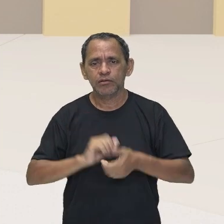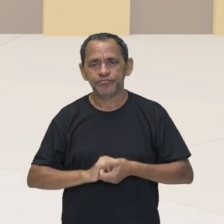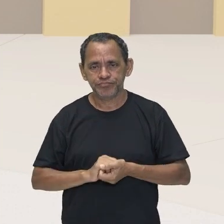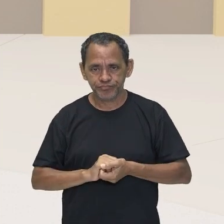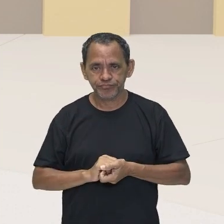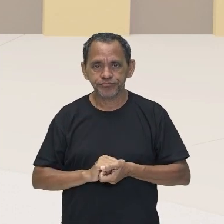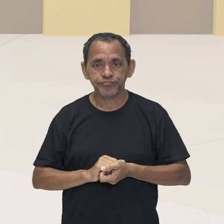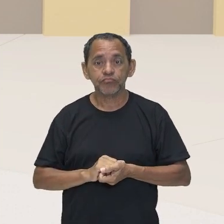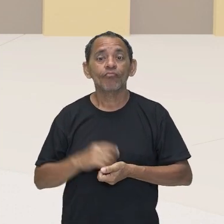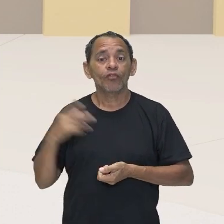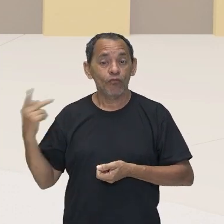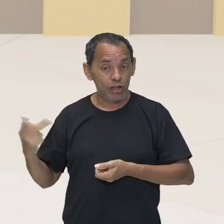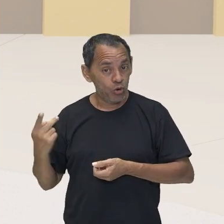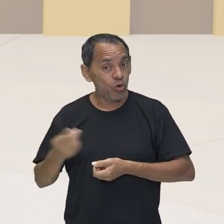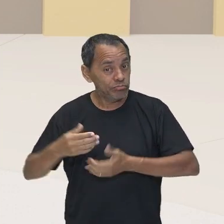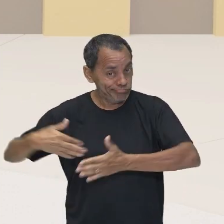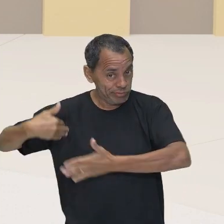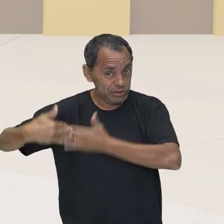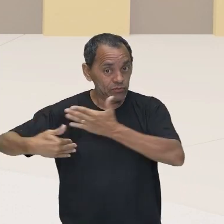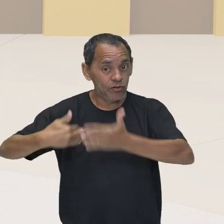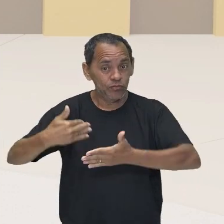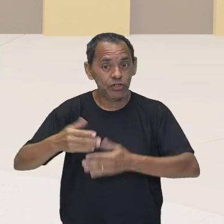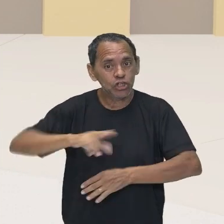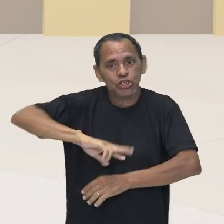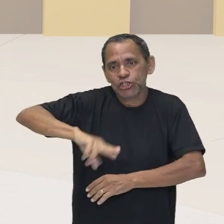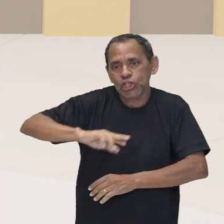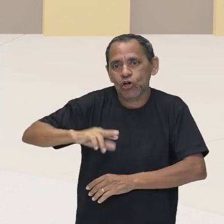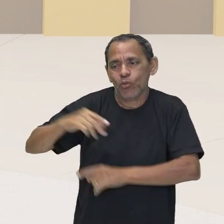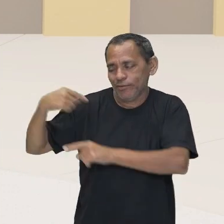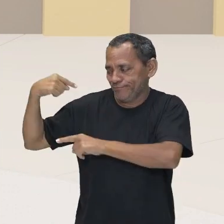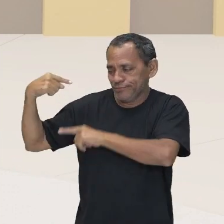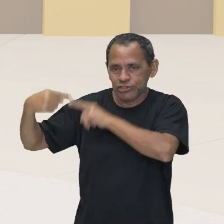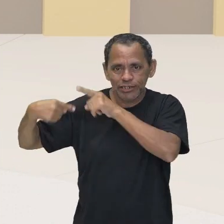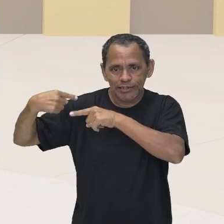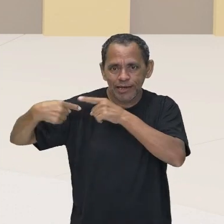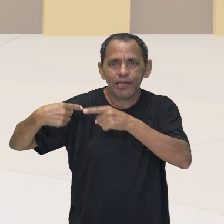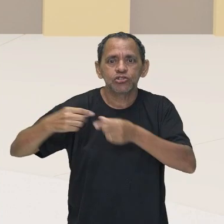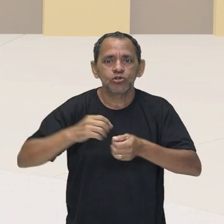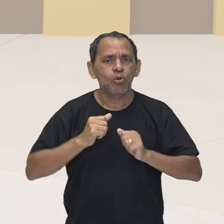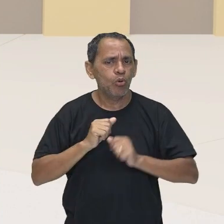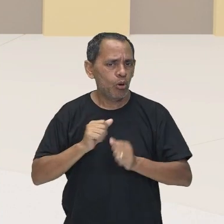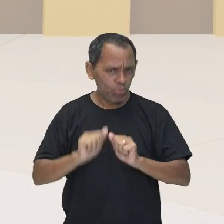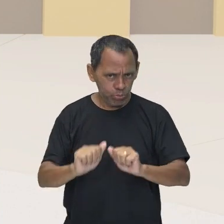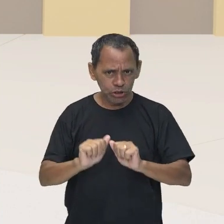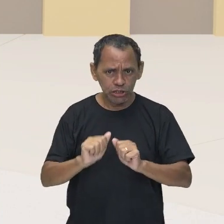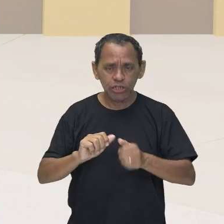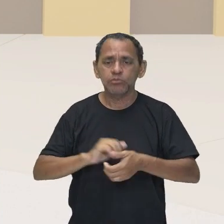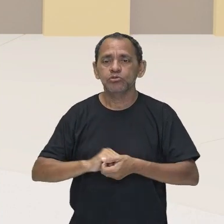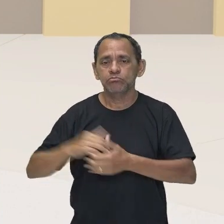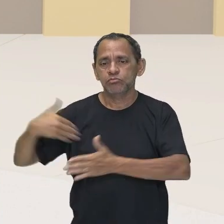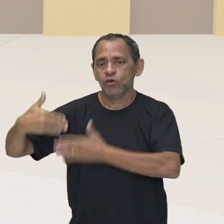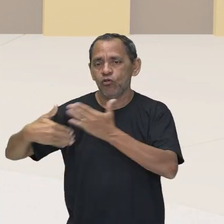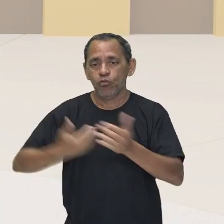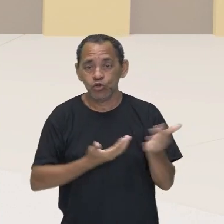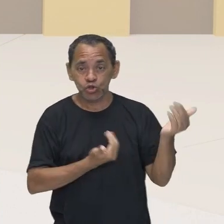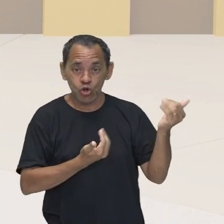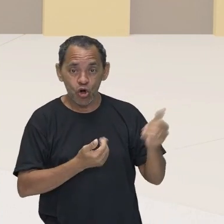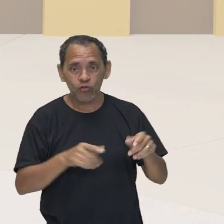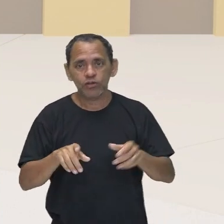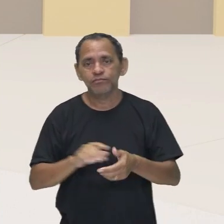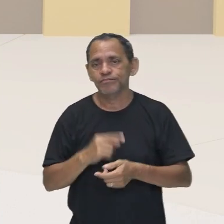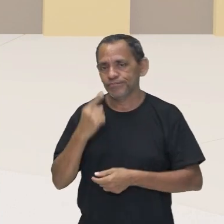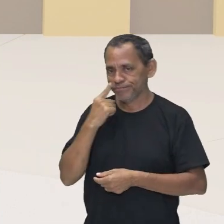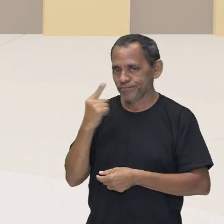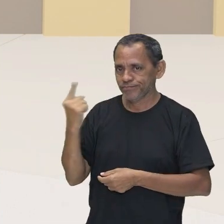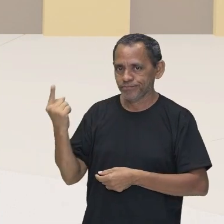são desenvolvidos. Nós podemos desenvolver durante a nossa juventude. Alguns deles são